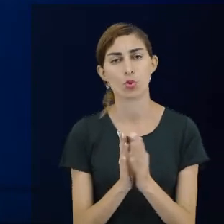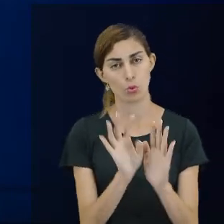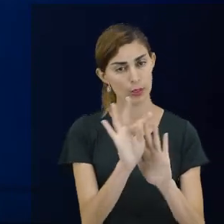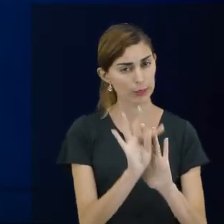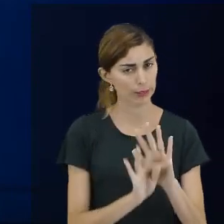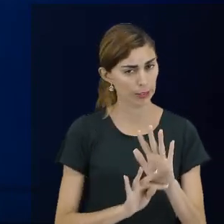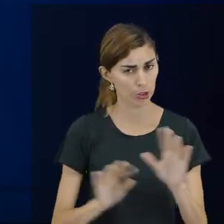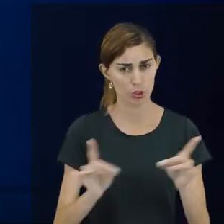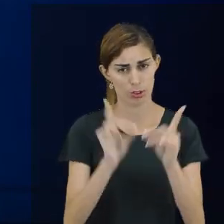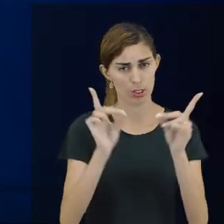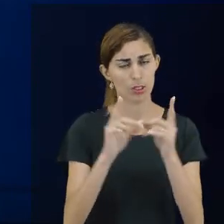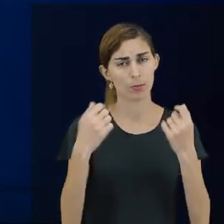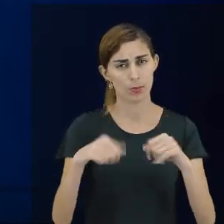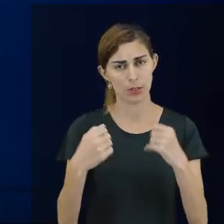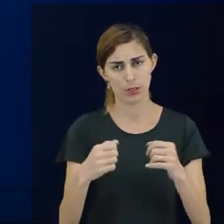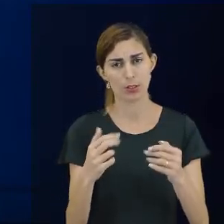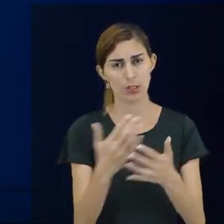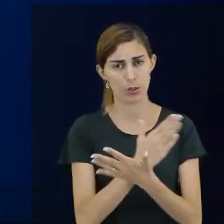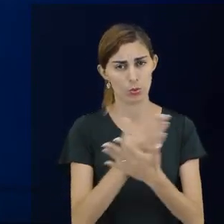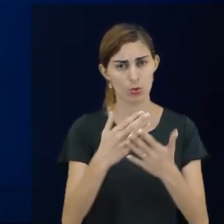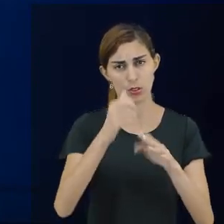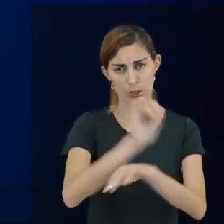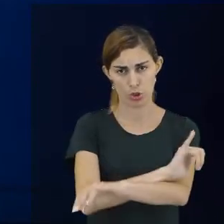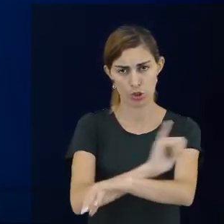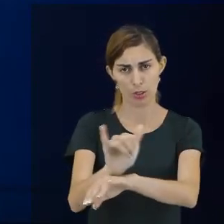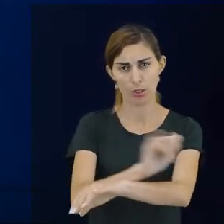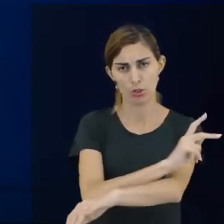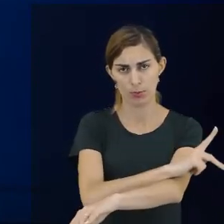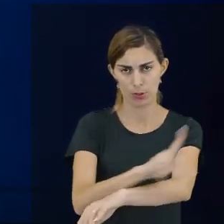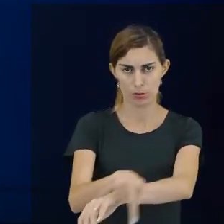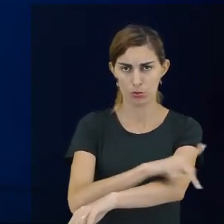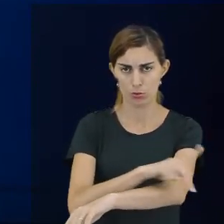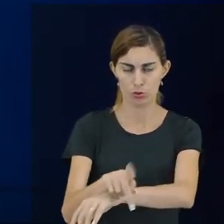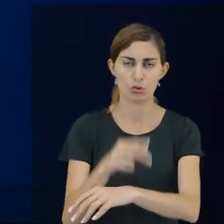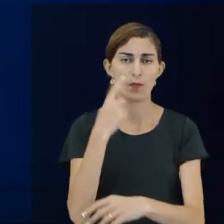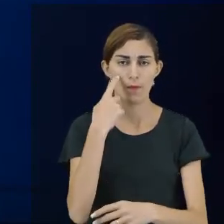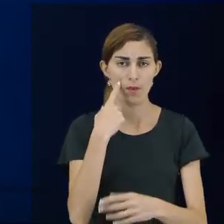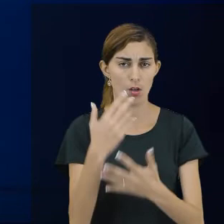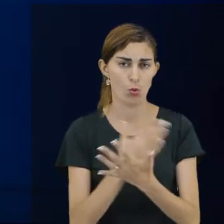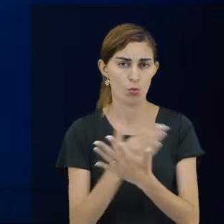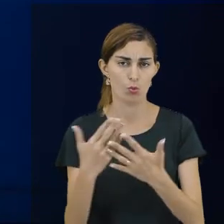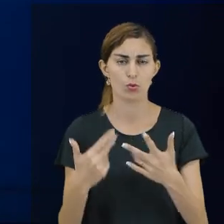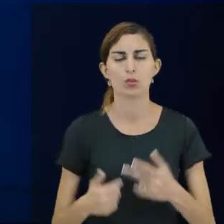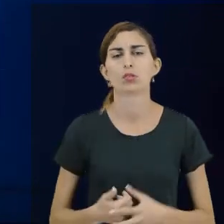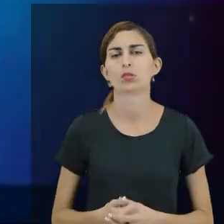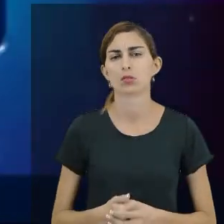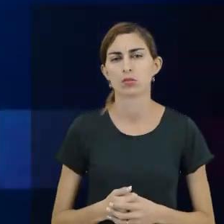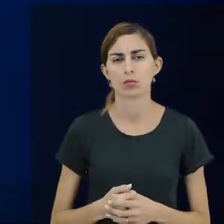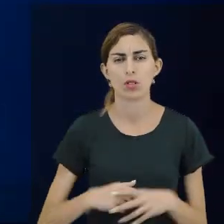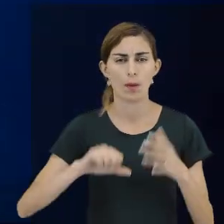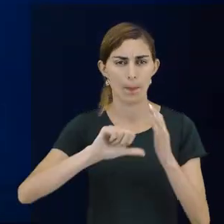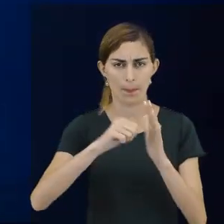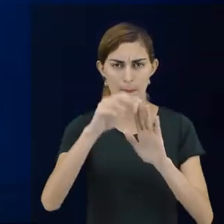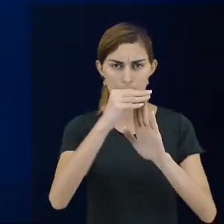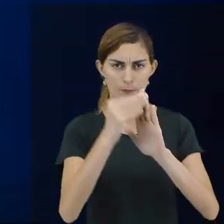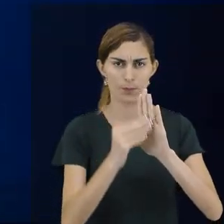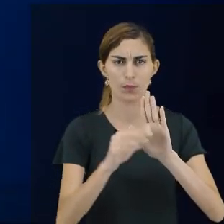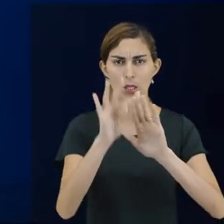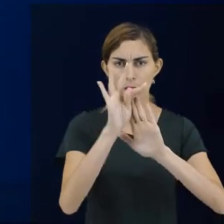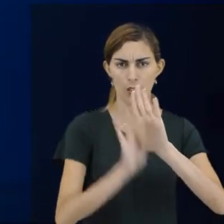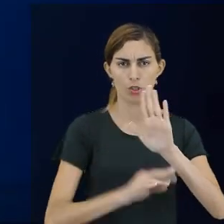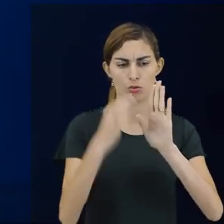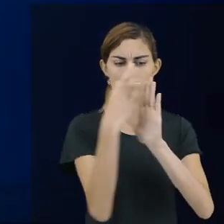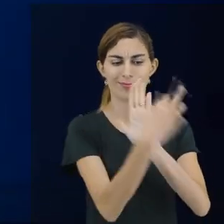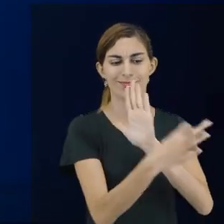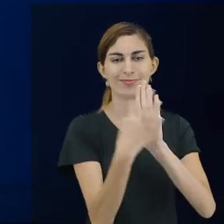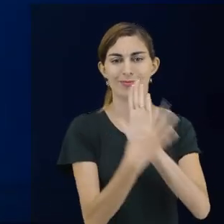texto didático precisa fazer uso de certas estratégias pedagógicas. Vejamos algumas. Os primeiros parágrafos do